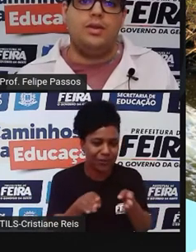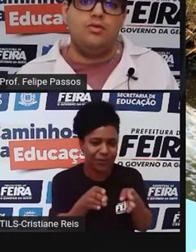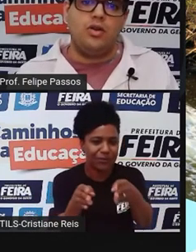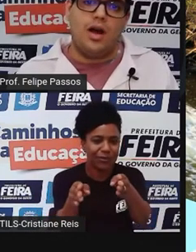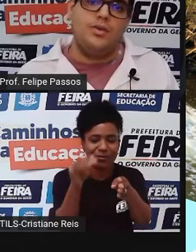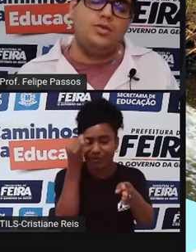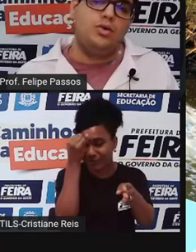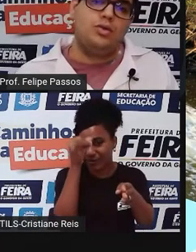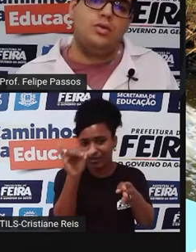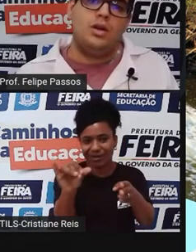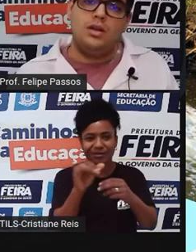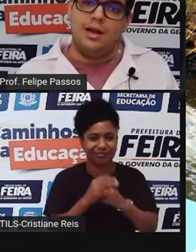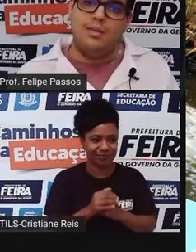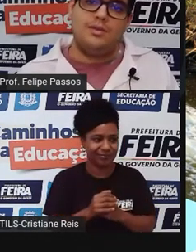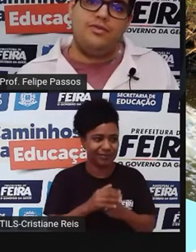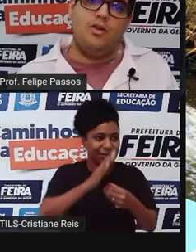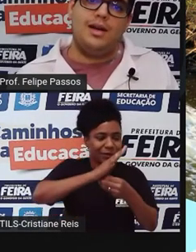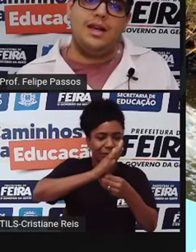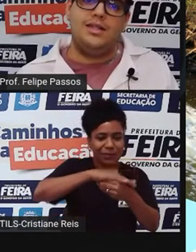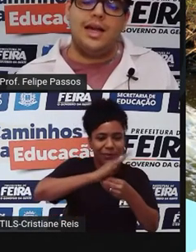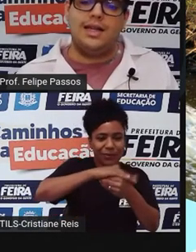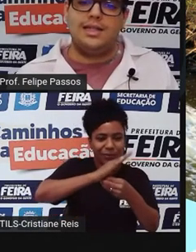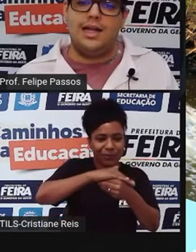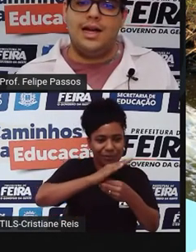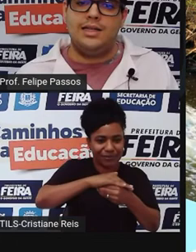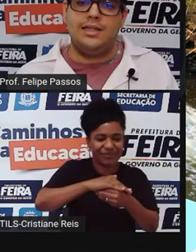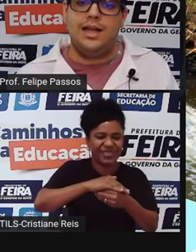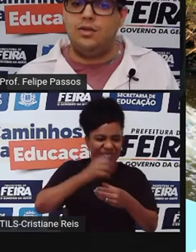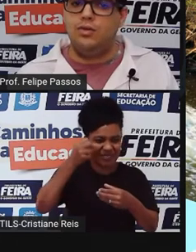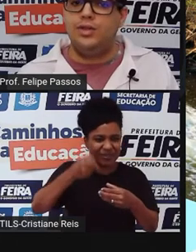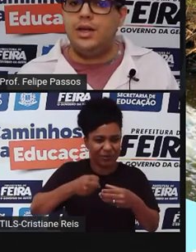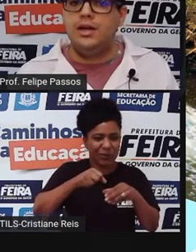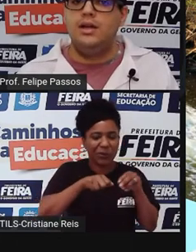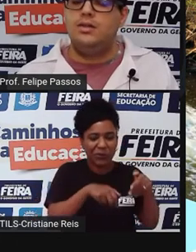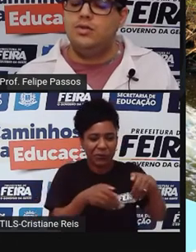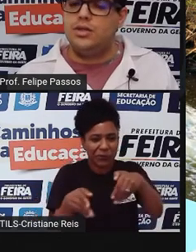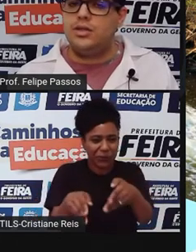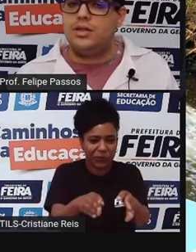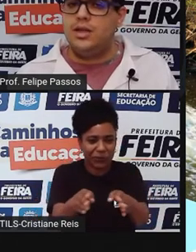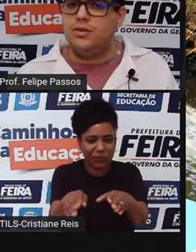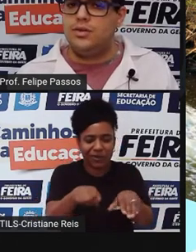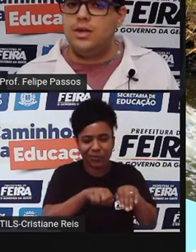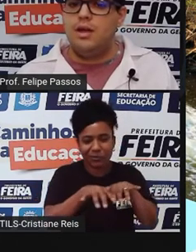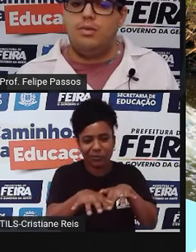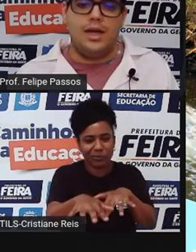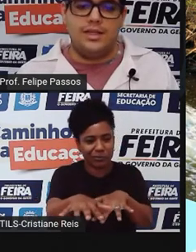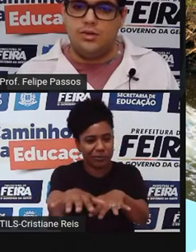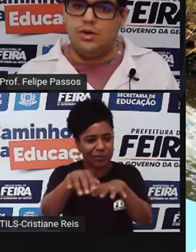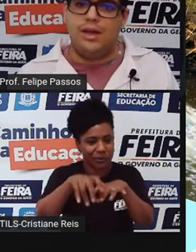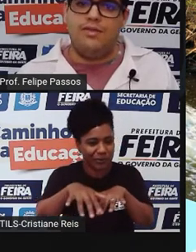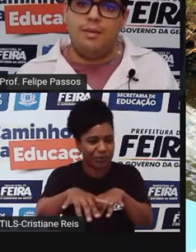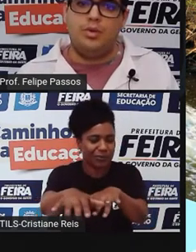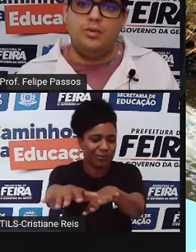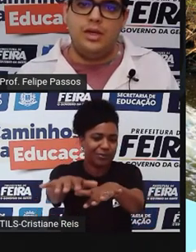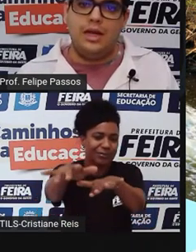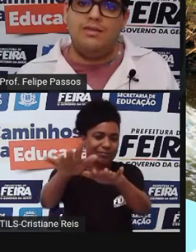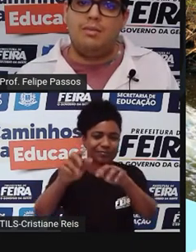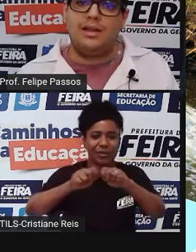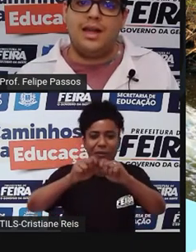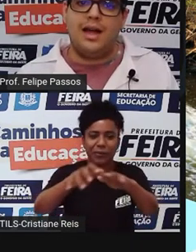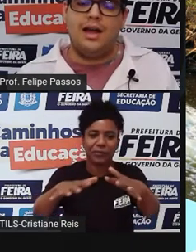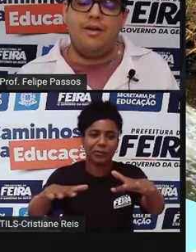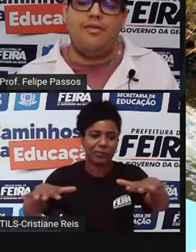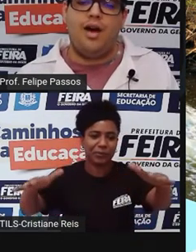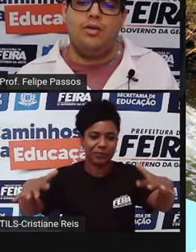esgoto, não jogar o esgoto da mesma forma que ele sai das cidades, da indústria, nos rios. Porque esse esgoto, ele vai poluir, ele